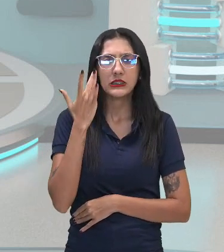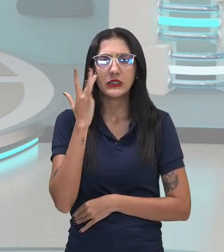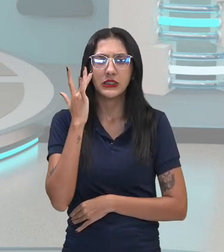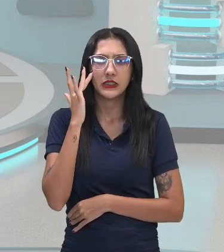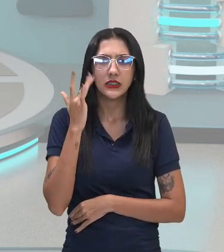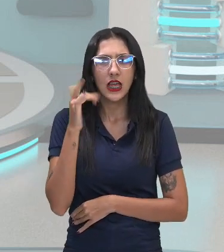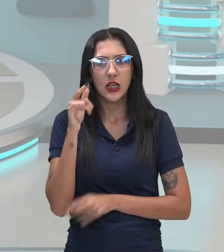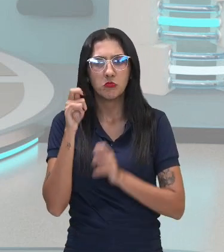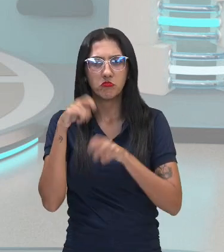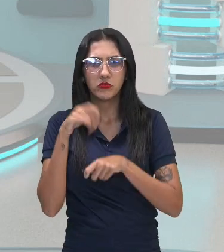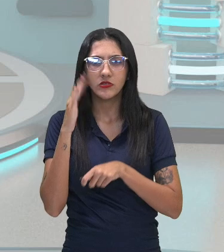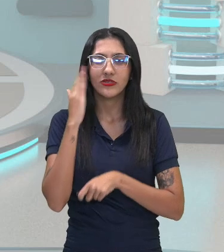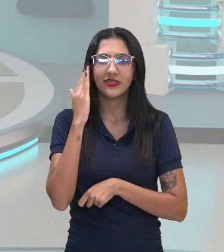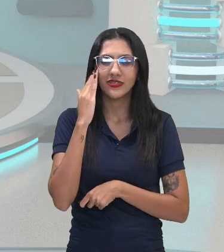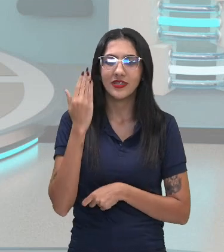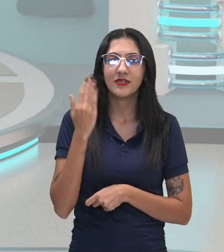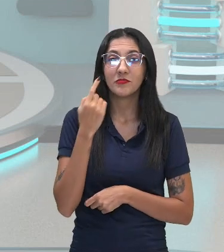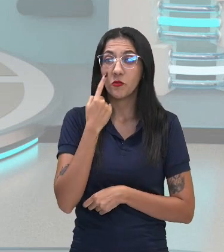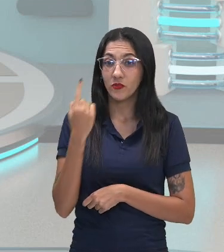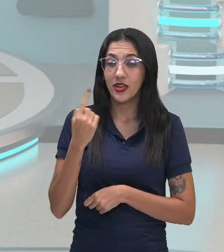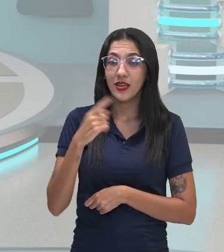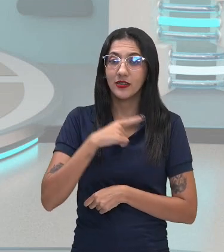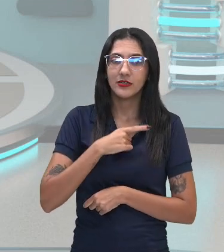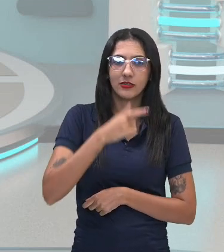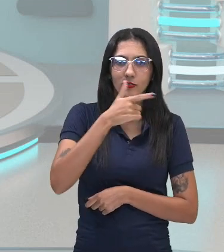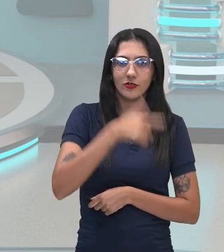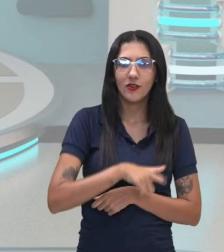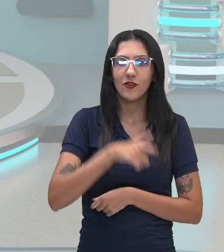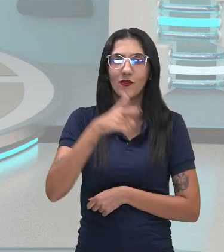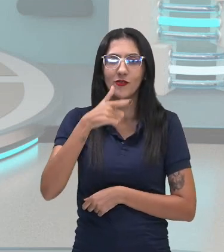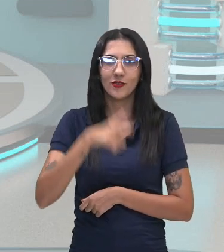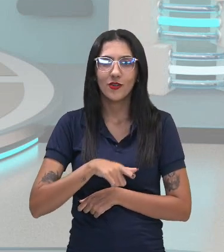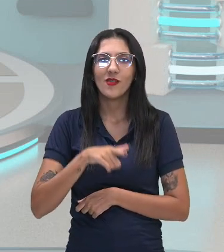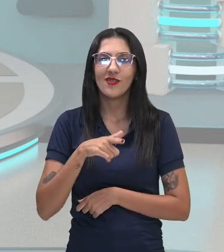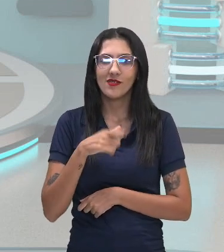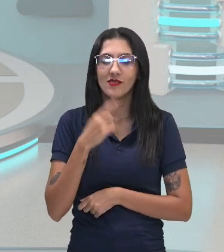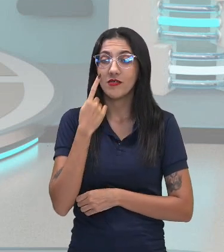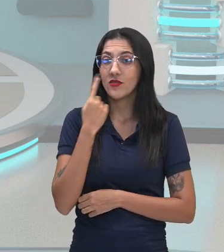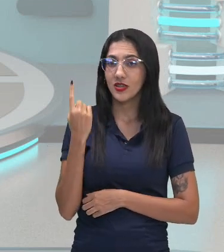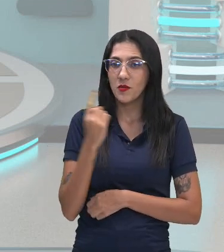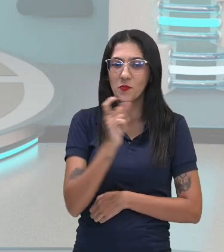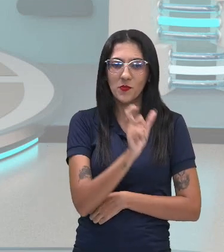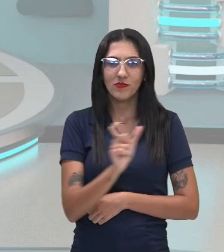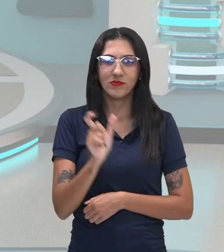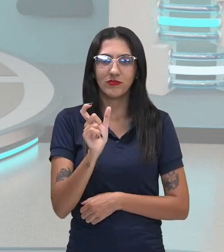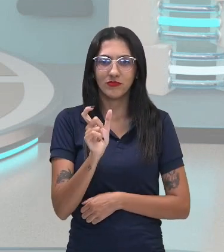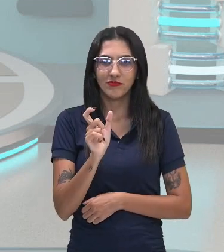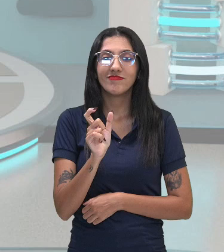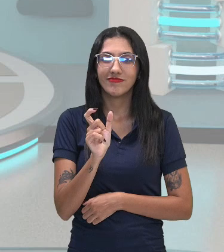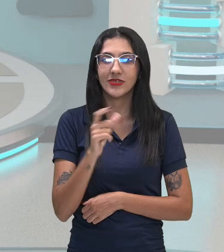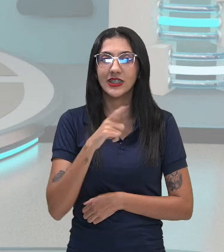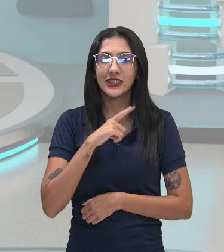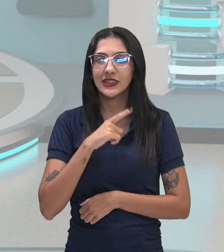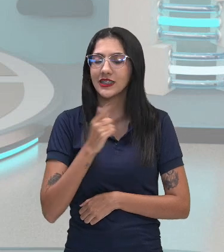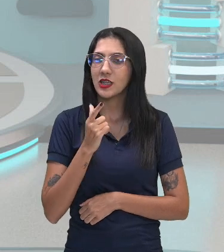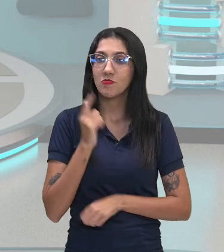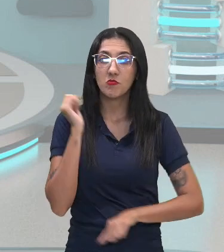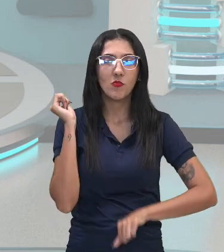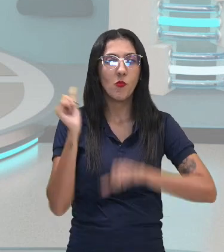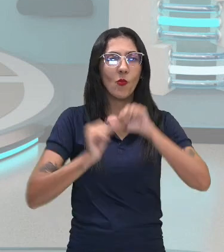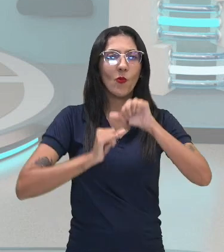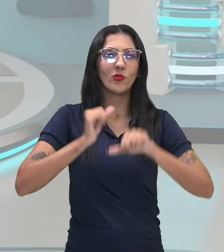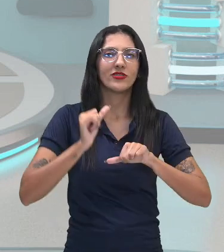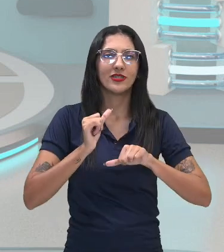começa a entender. Ela foi falando e falando. Vocês percebem como dá uma outra